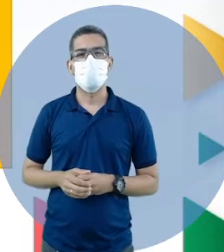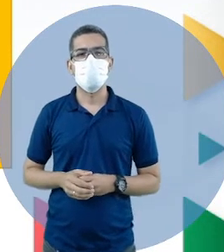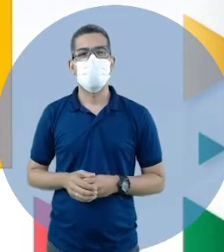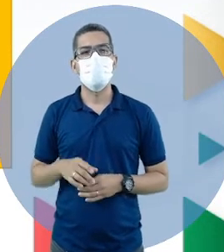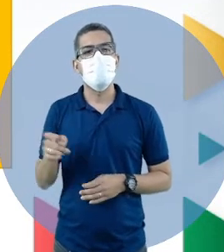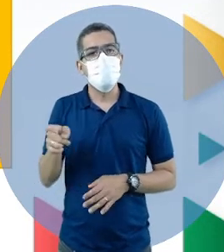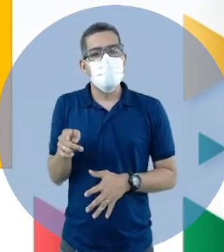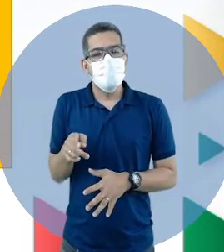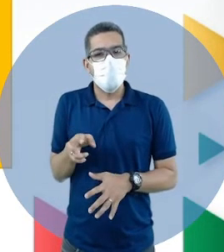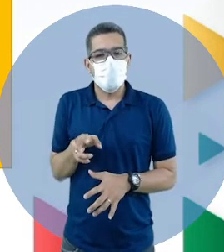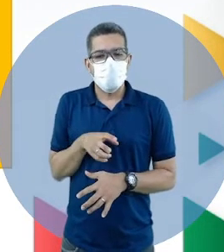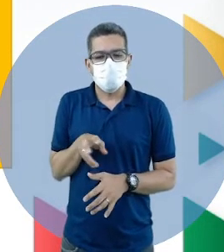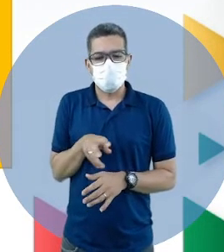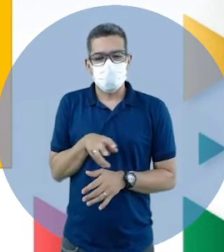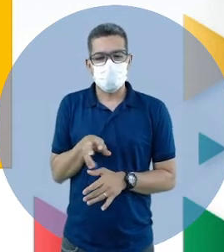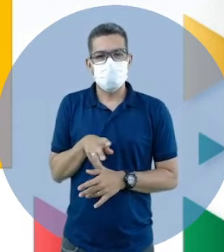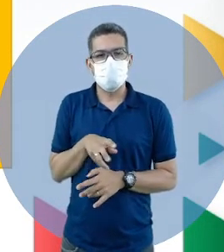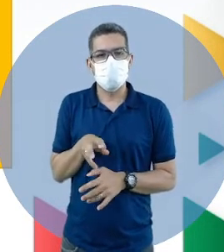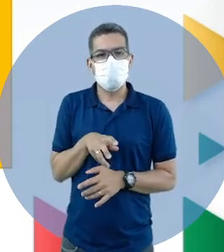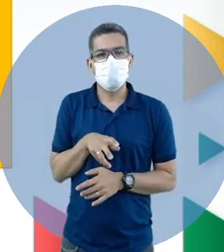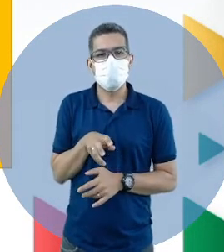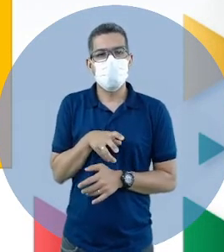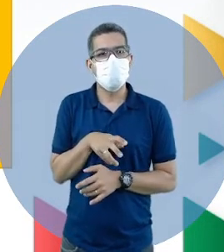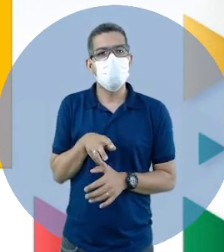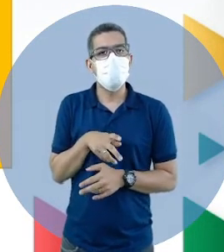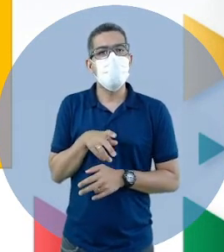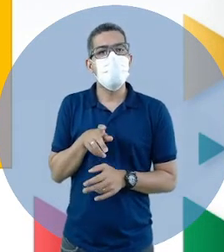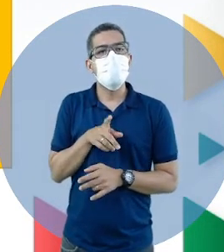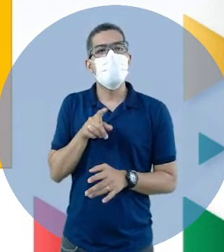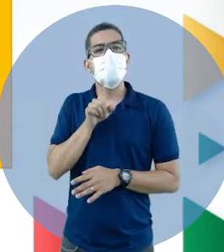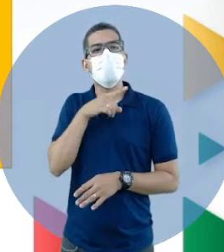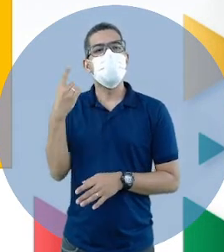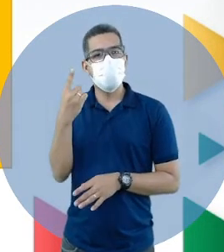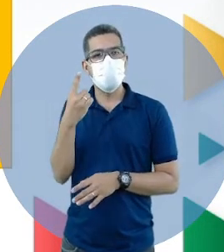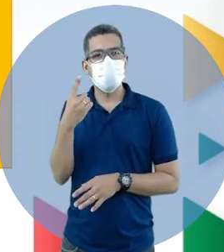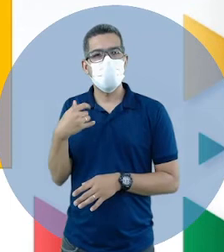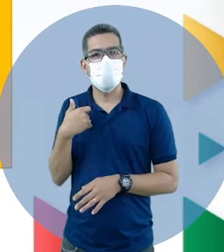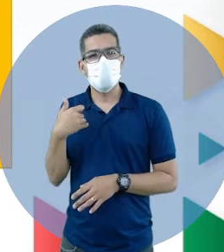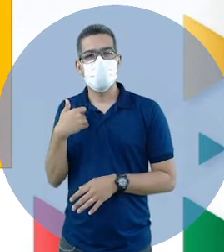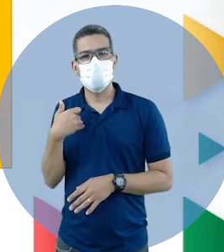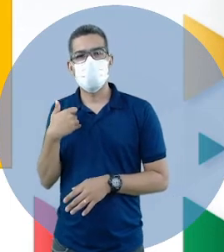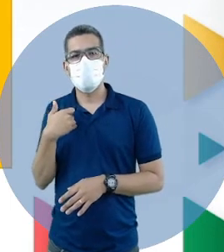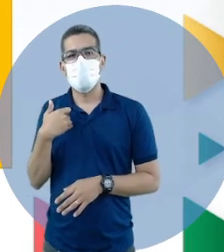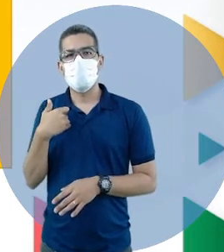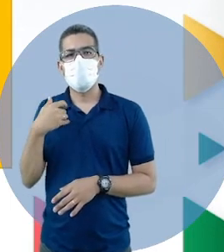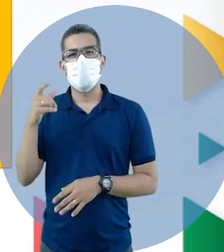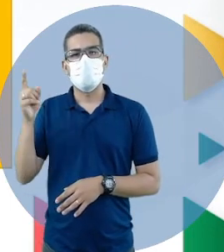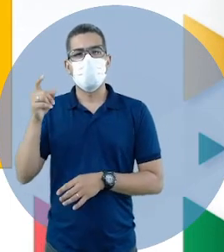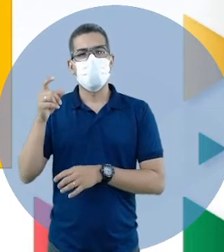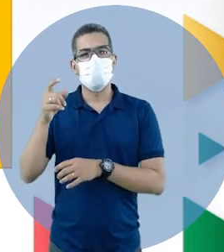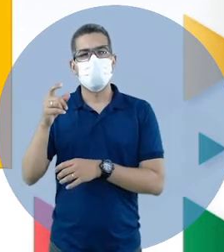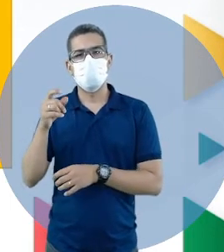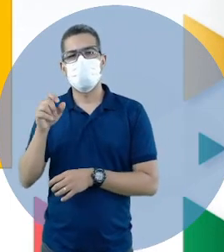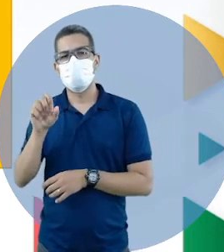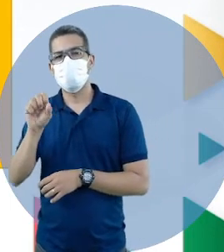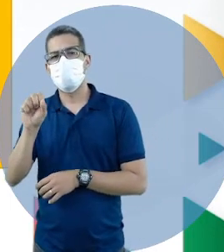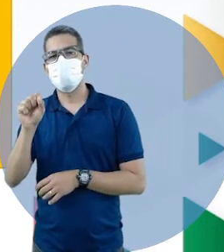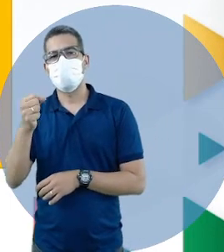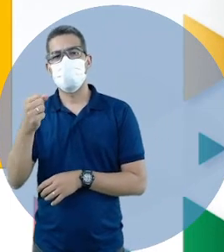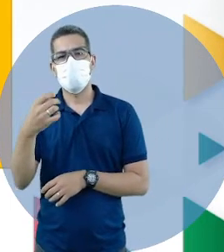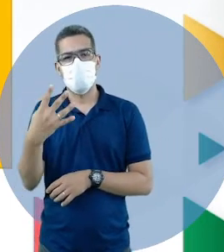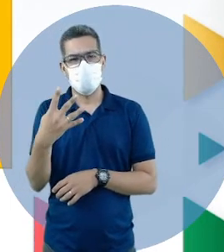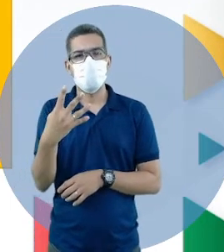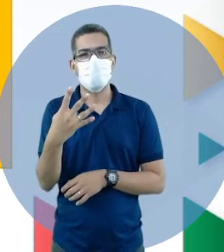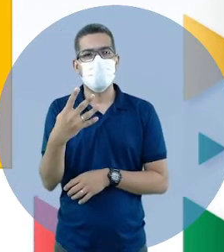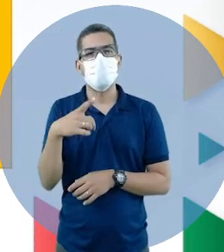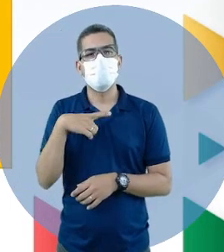de Parkinson, morreu aos 84 anos no Vaticano, após 2 dias de agonia em Roma,